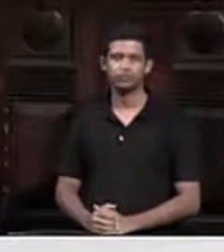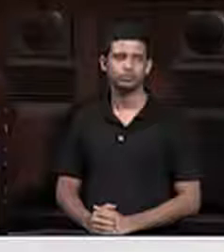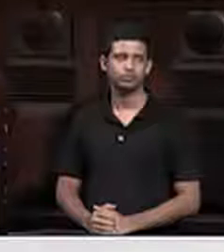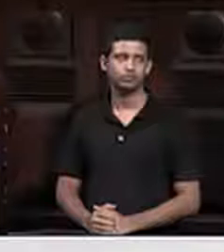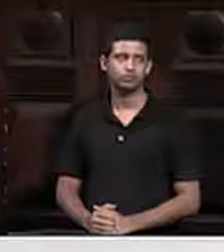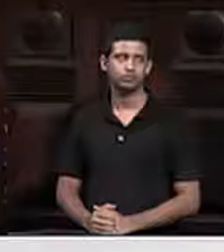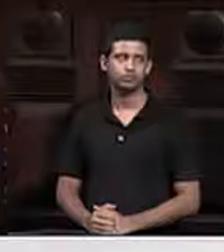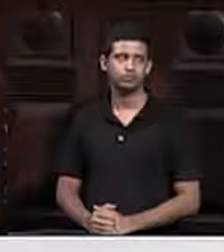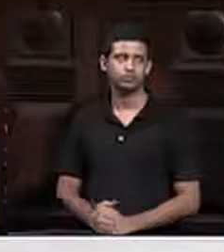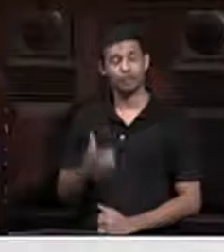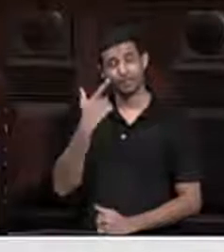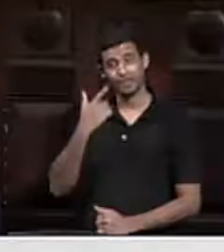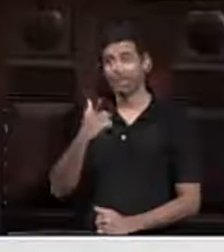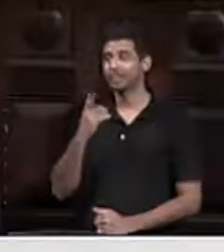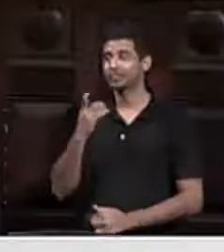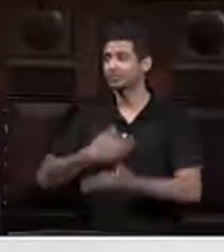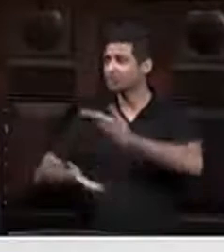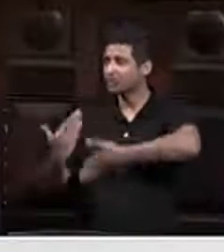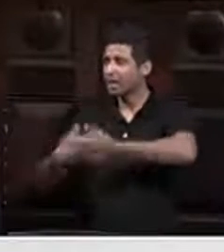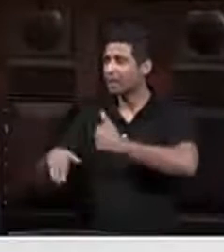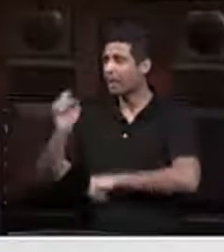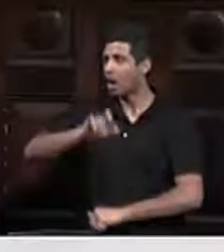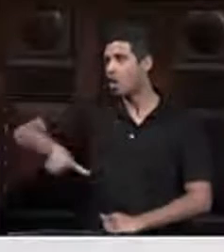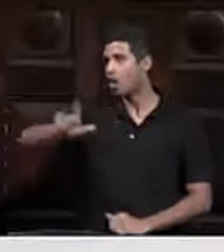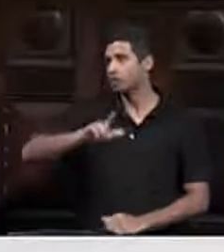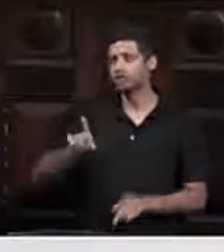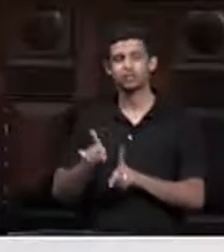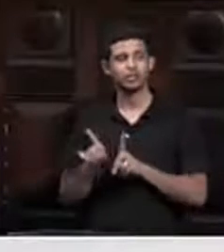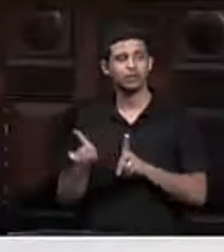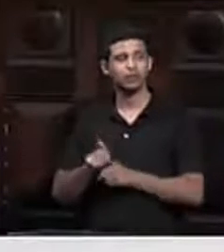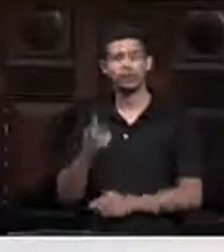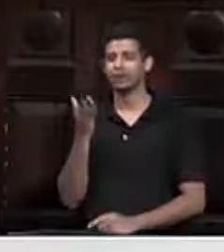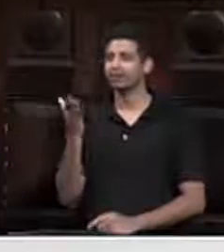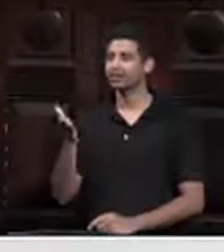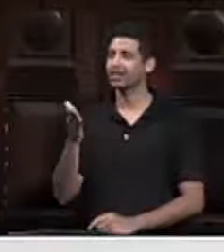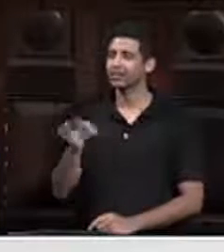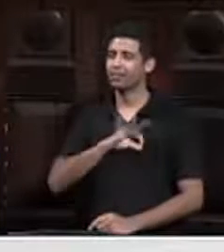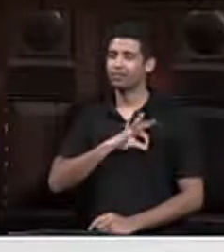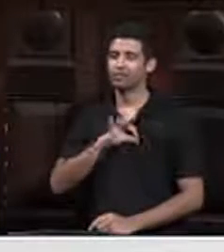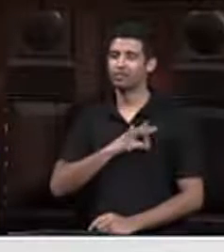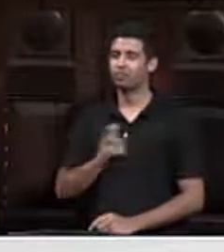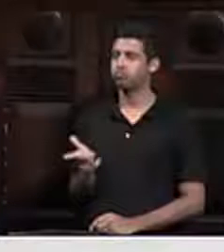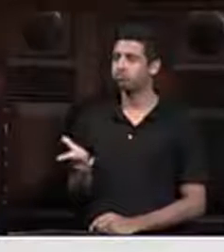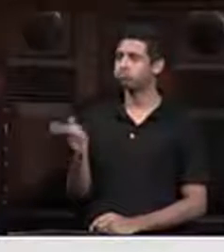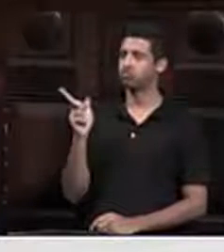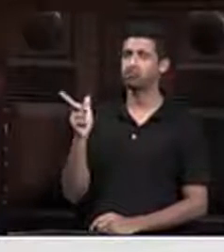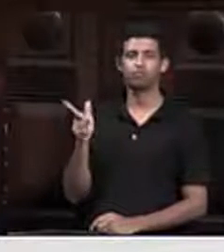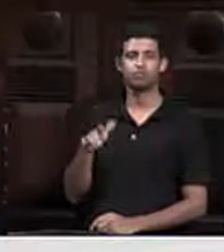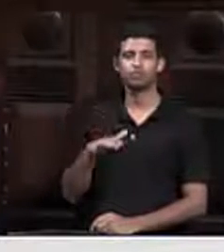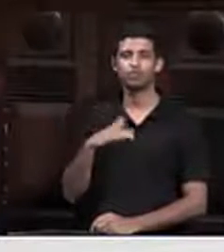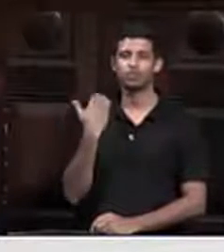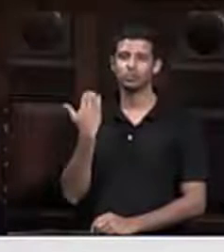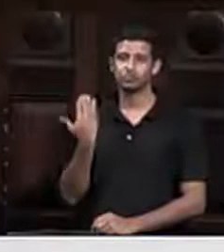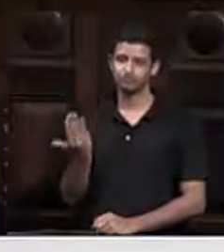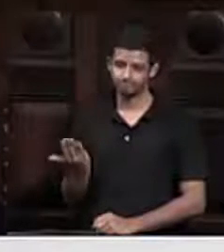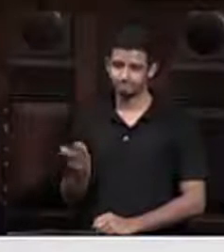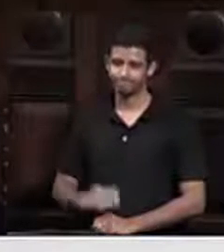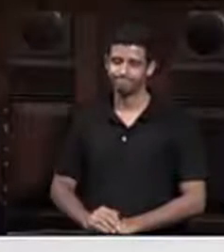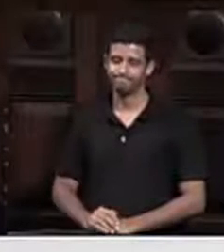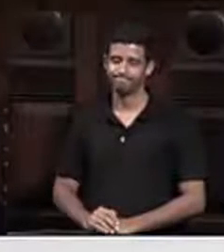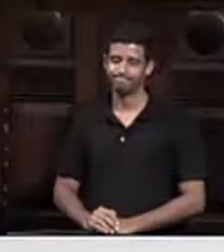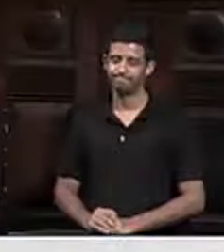na dinâmica e na lógica militar, esse policial foi baleado e veio a falecer. Então, quero